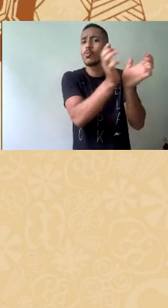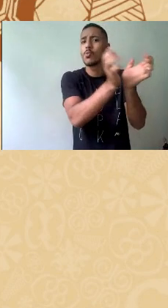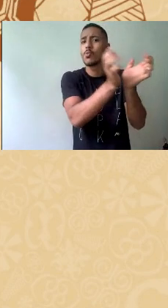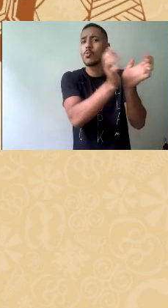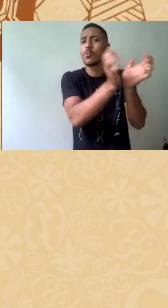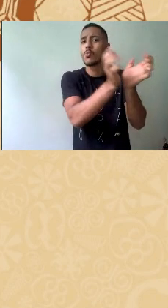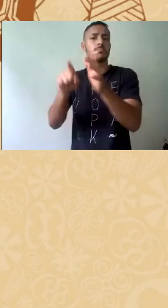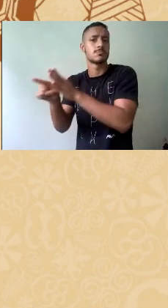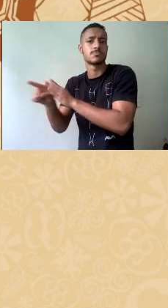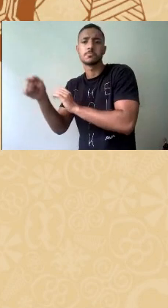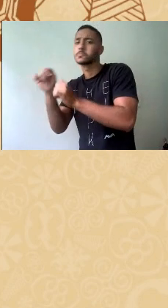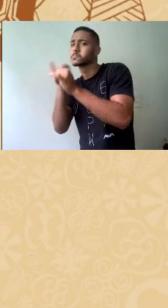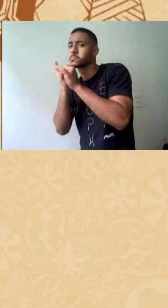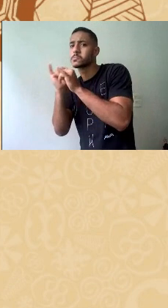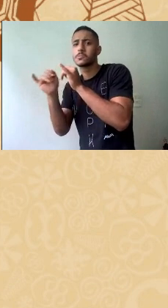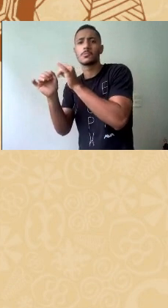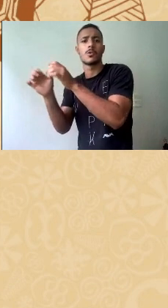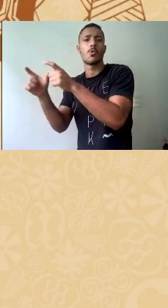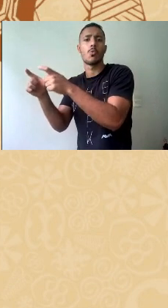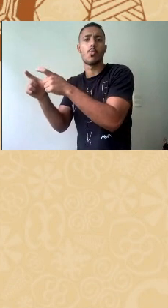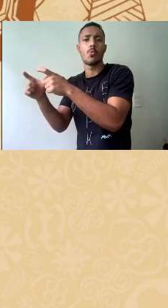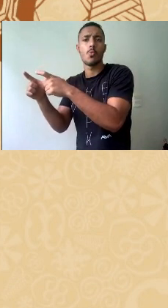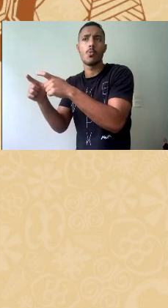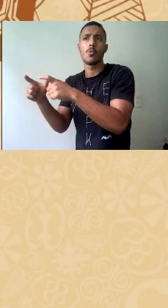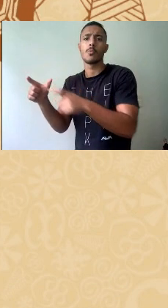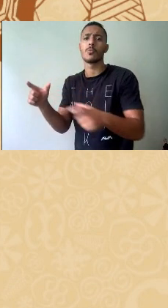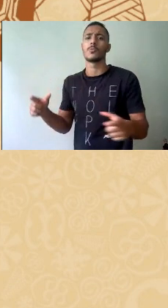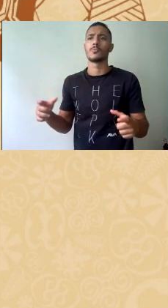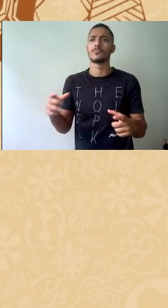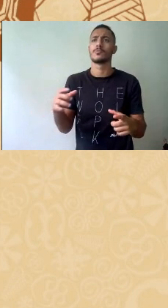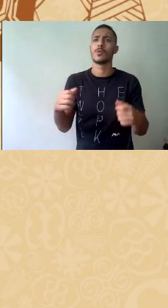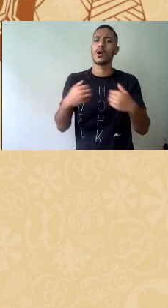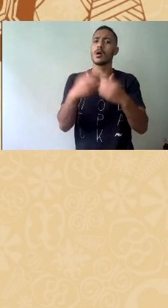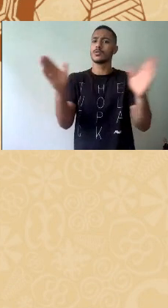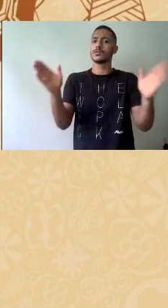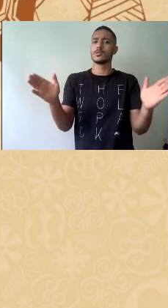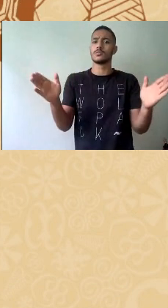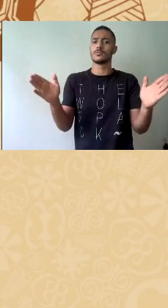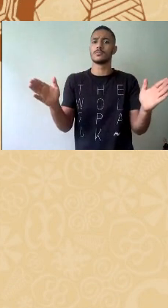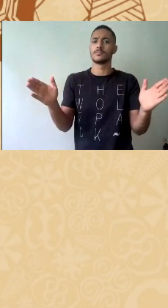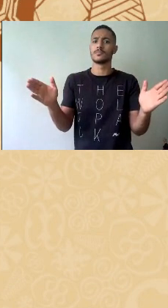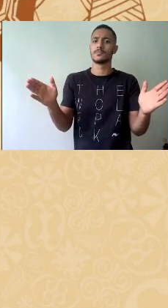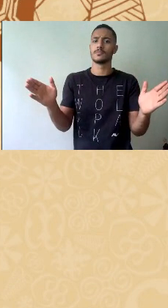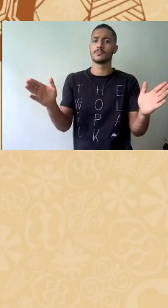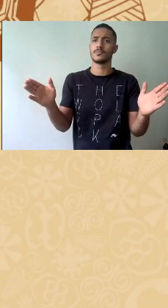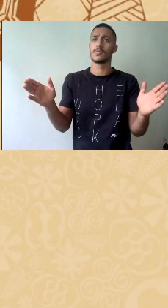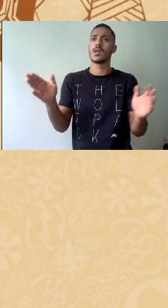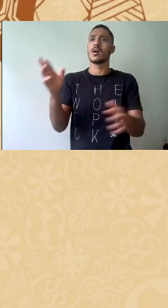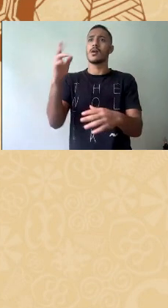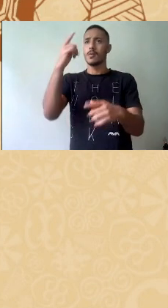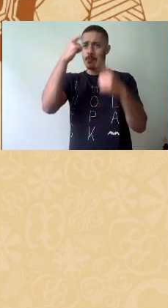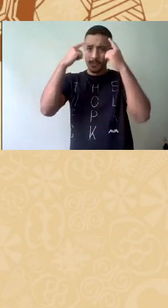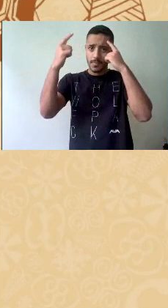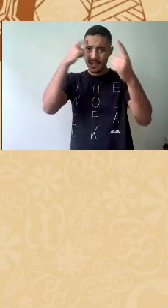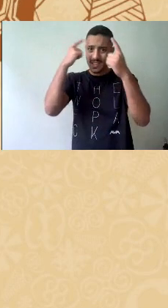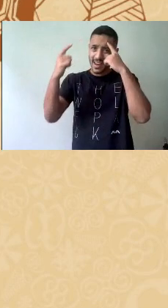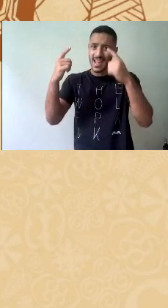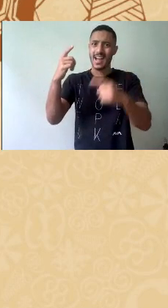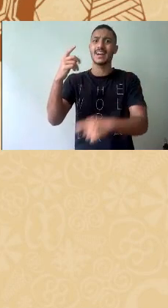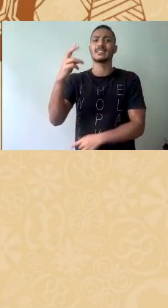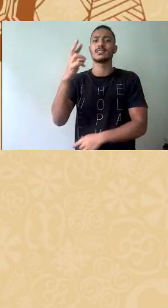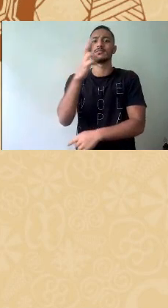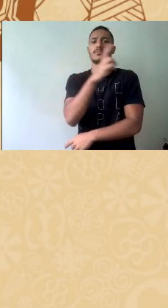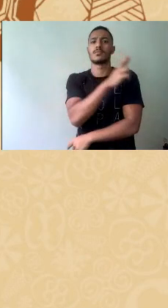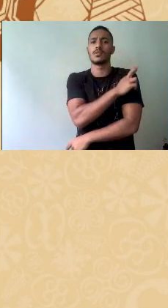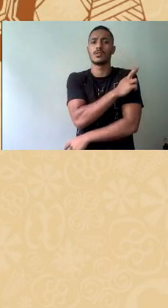não transversaliza a concepção de raça nas decisões, né, nas grandes decisões das organizações,